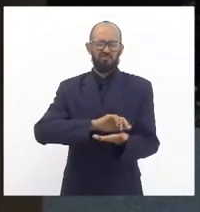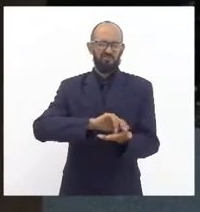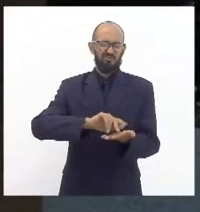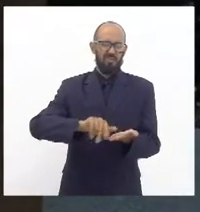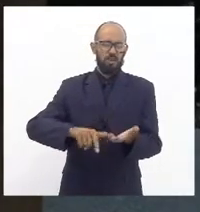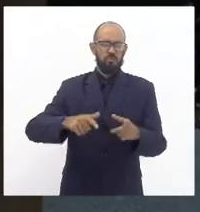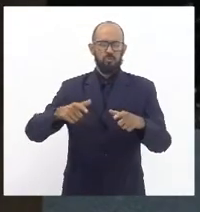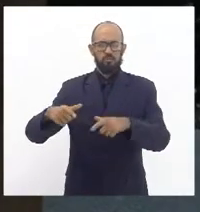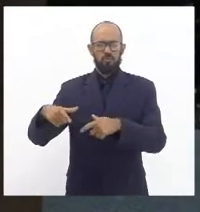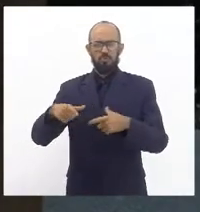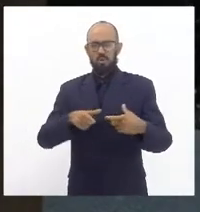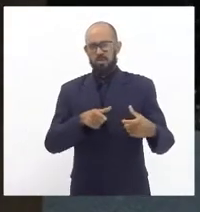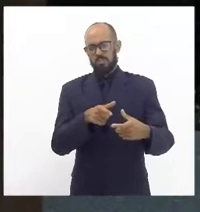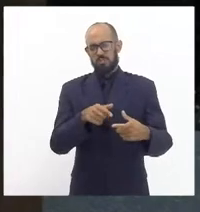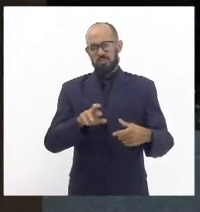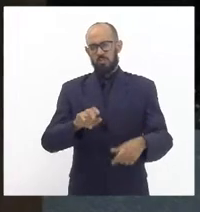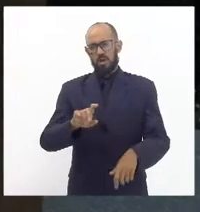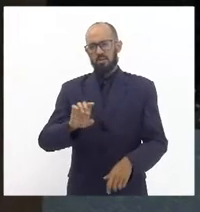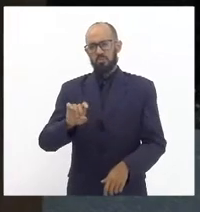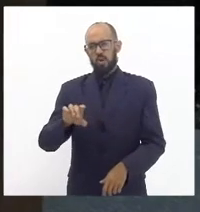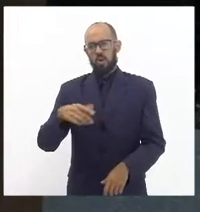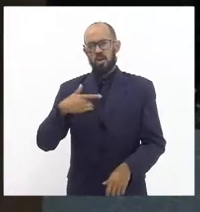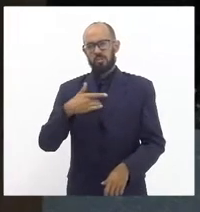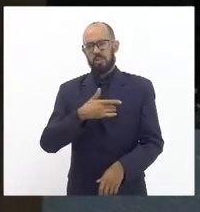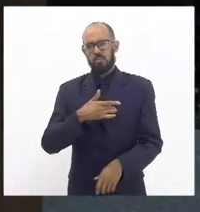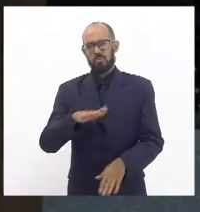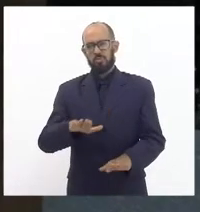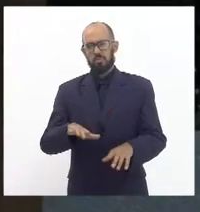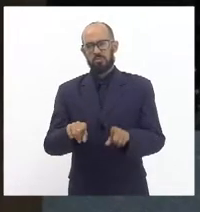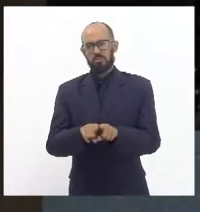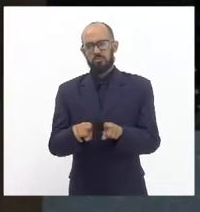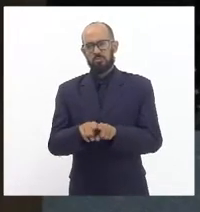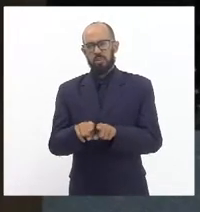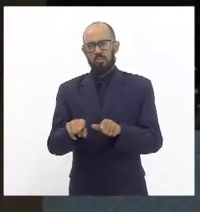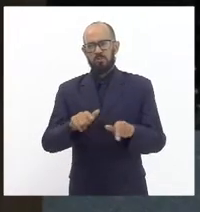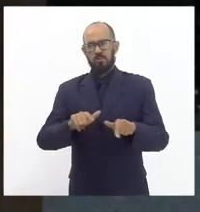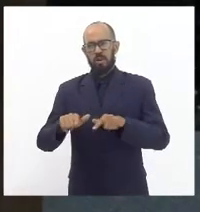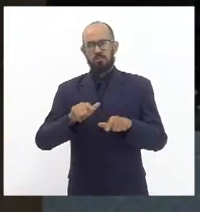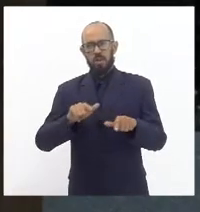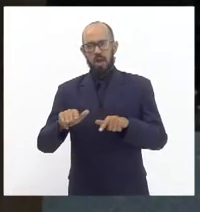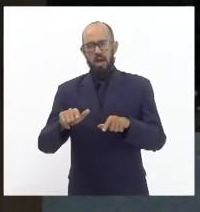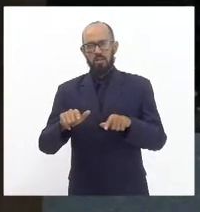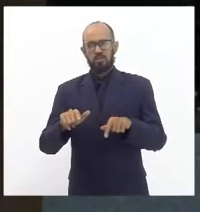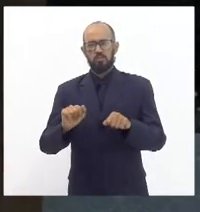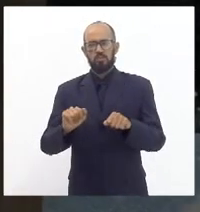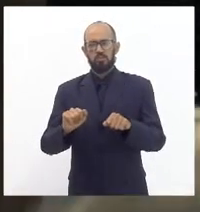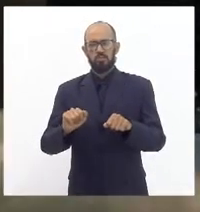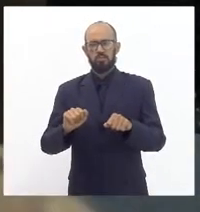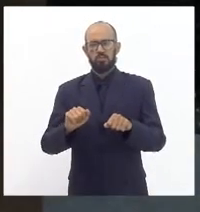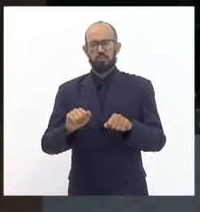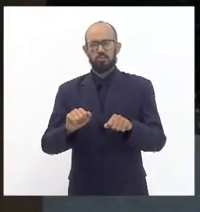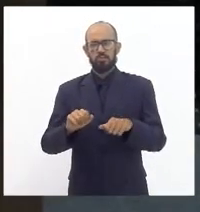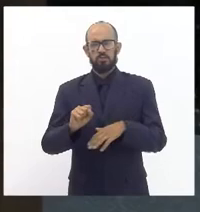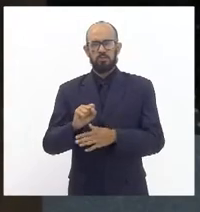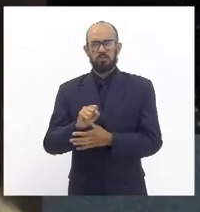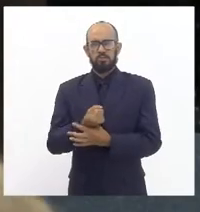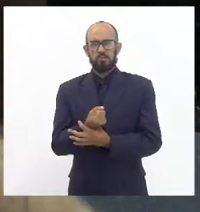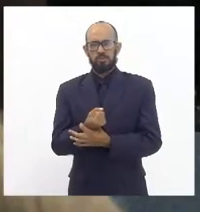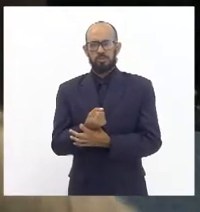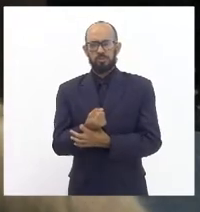né Não só na área da saúde mas na questão do trabalho na questão da segurança